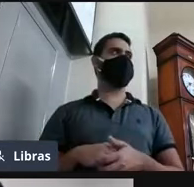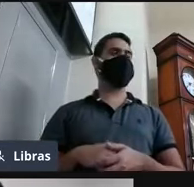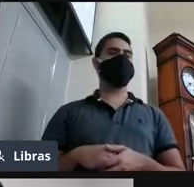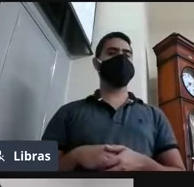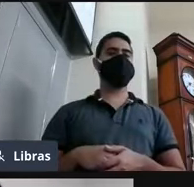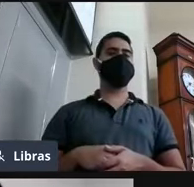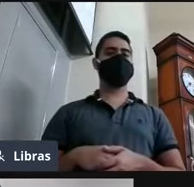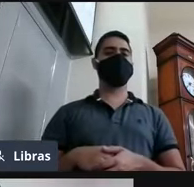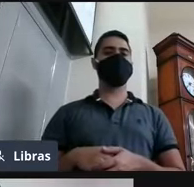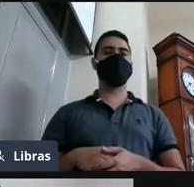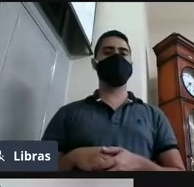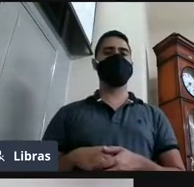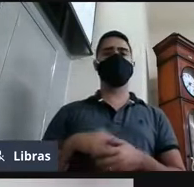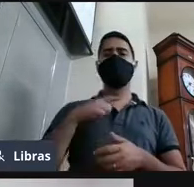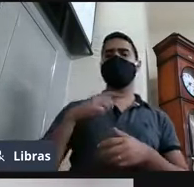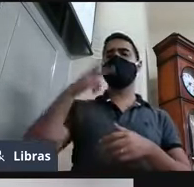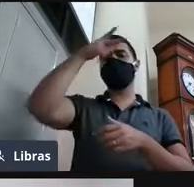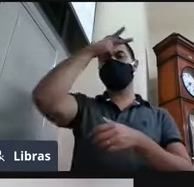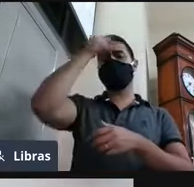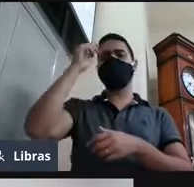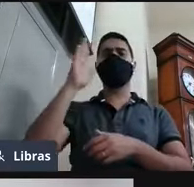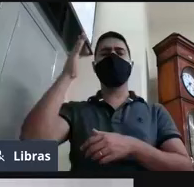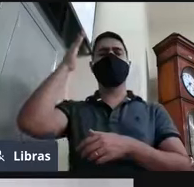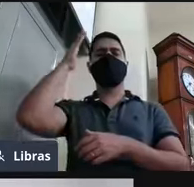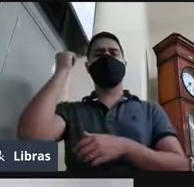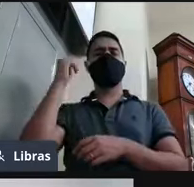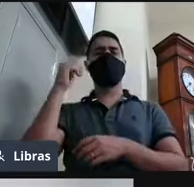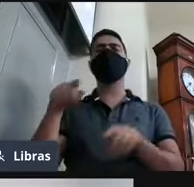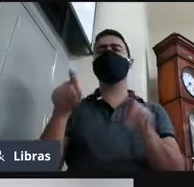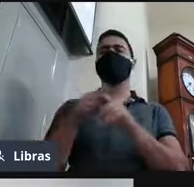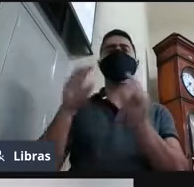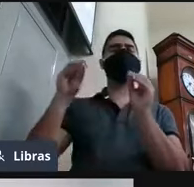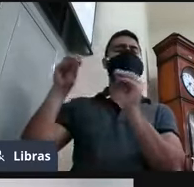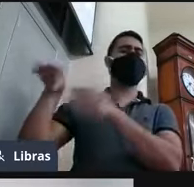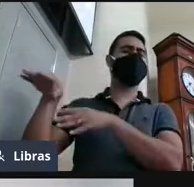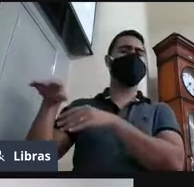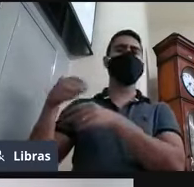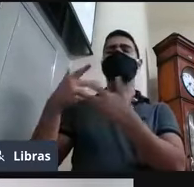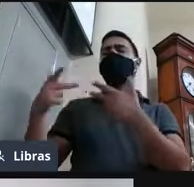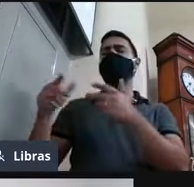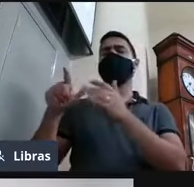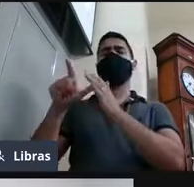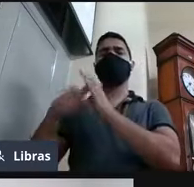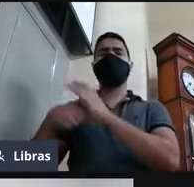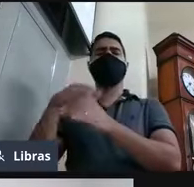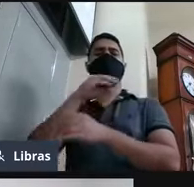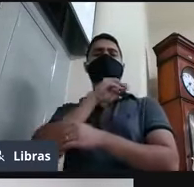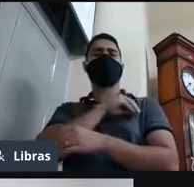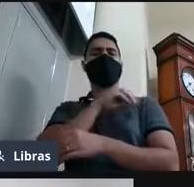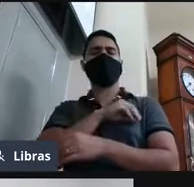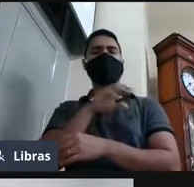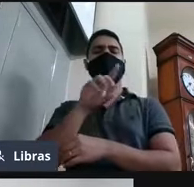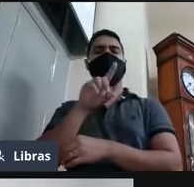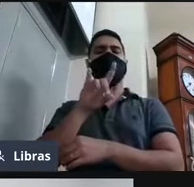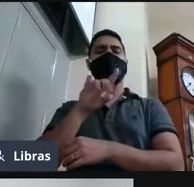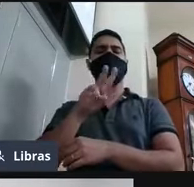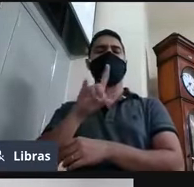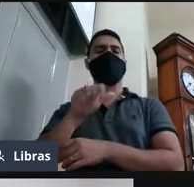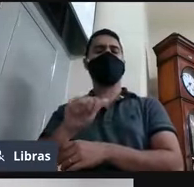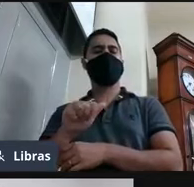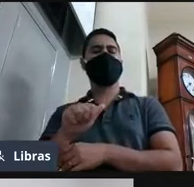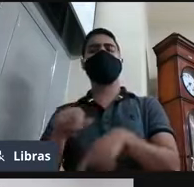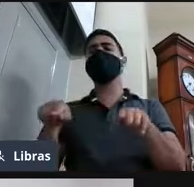Vieram outros prefeitos que todo mundo sabe que largou contas, largou dívidas para o município.